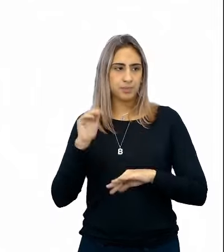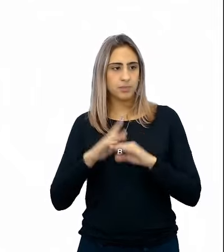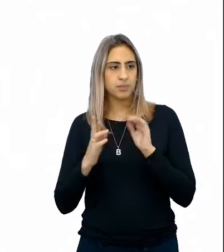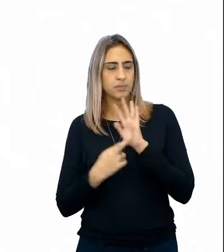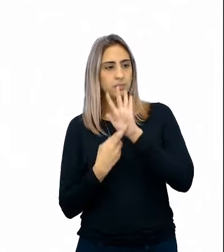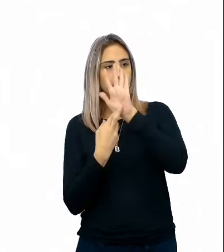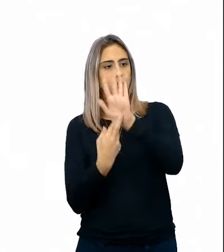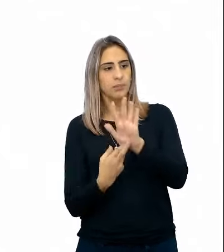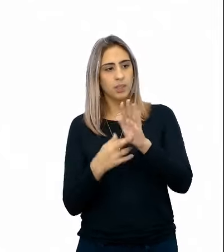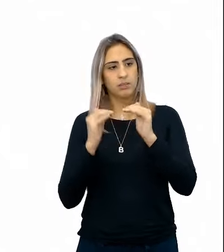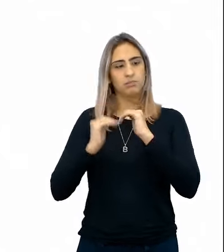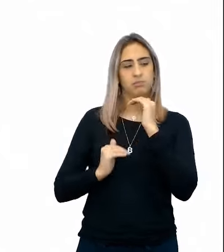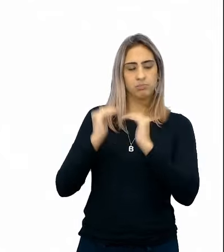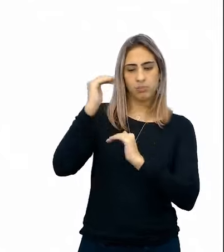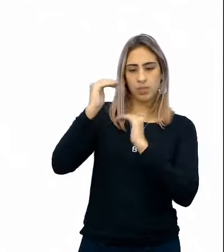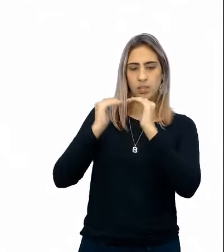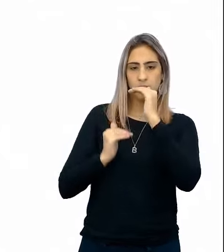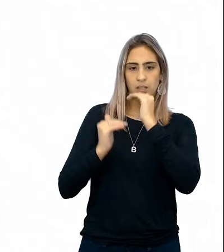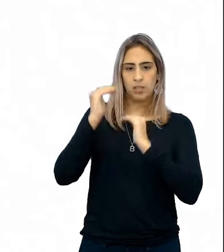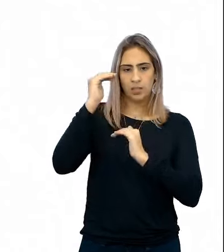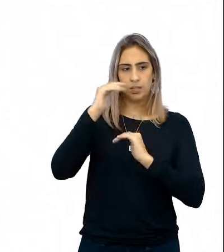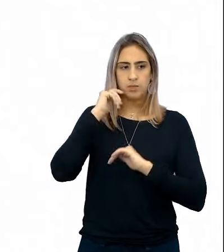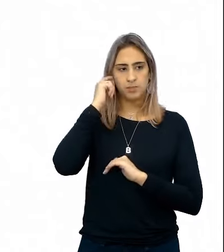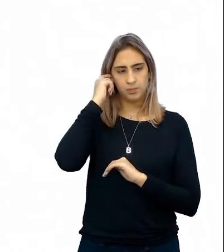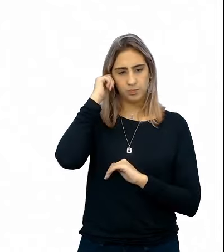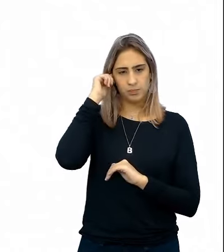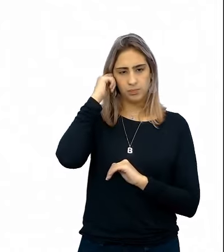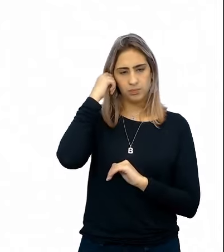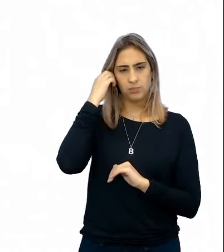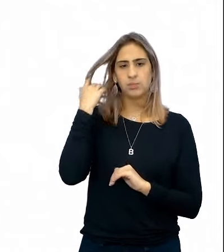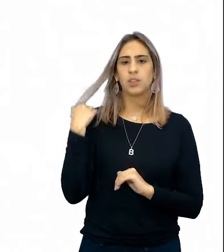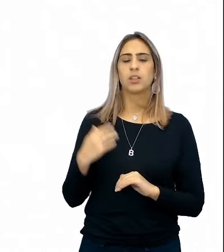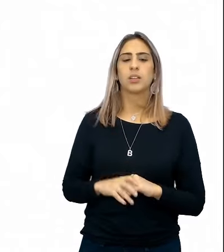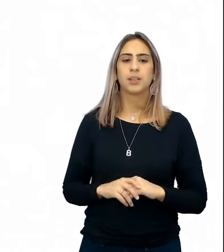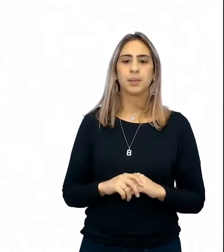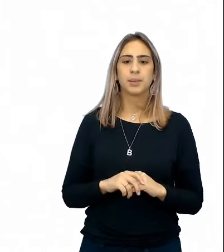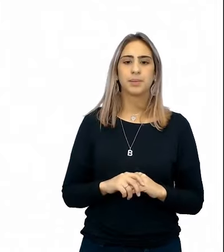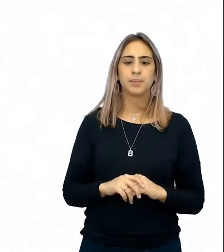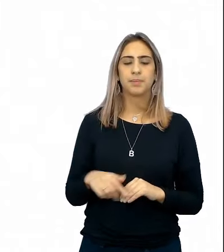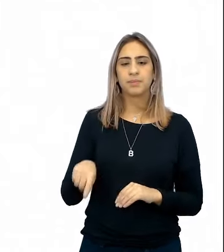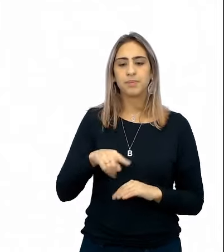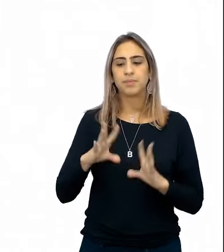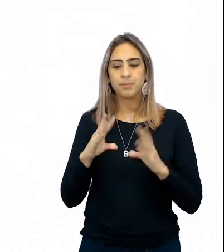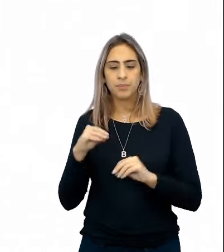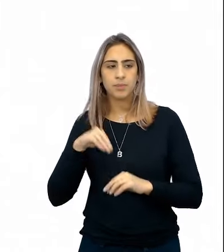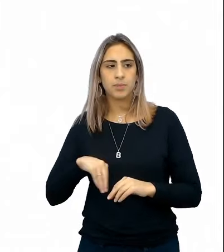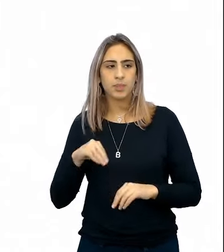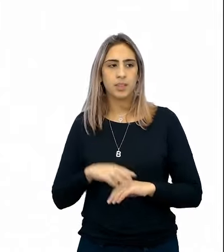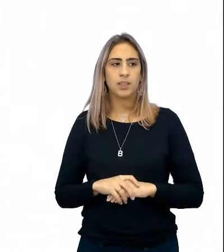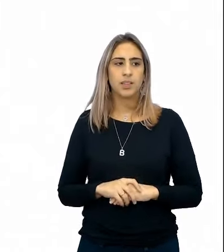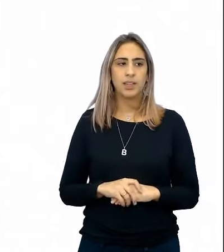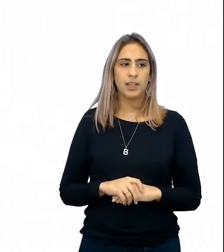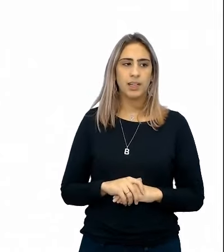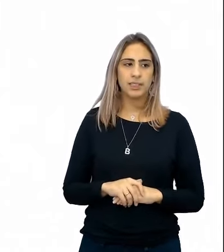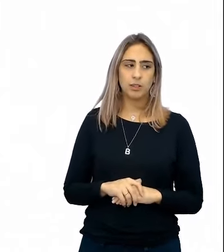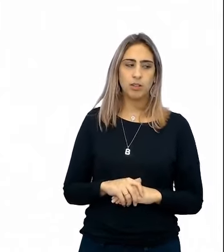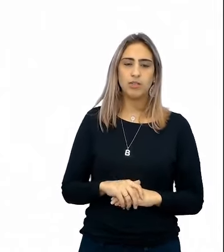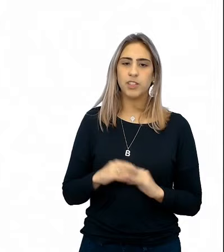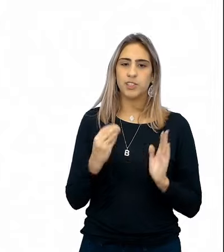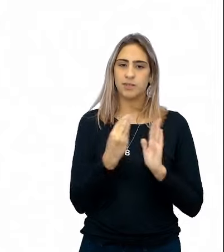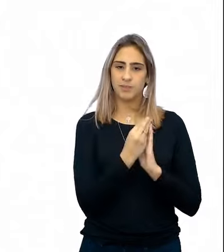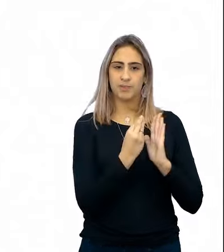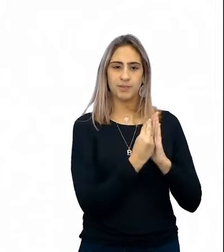à estatística, à leitura desses dados, né, ao trabalho com gráficos e tabelas, elas não